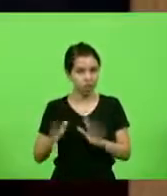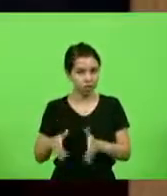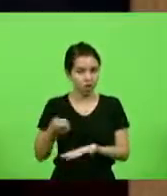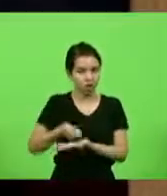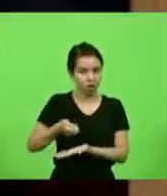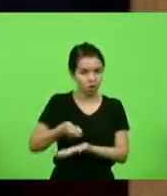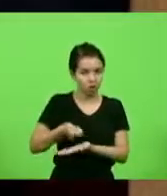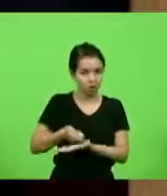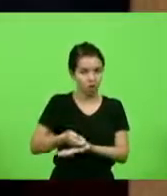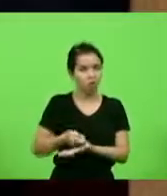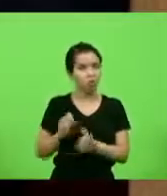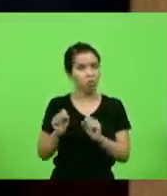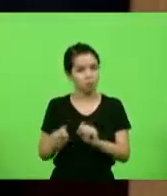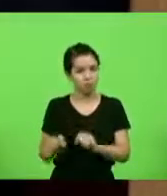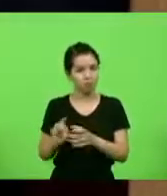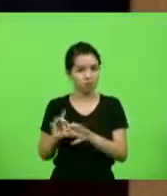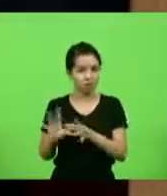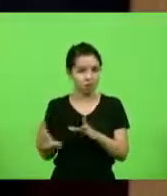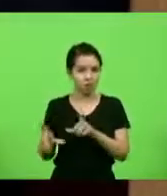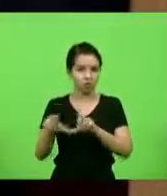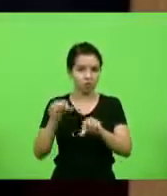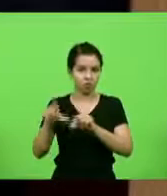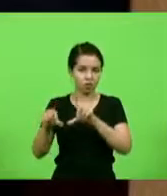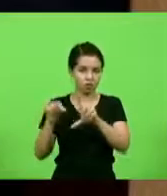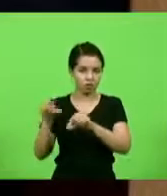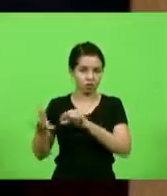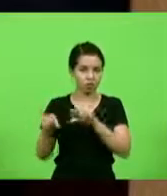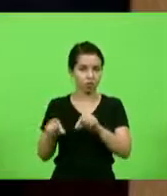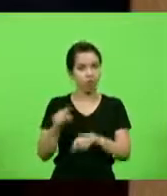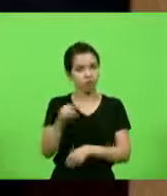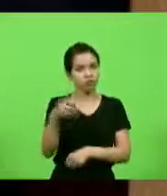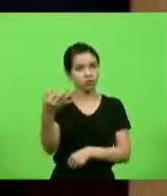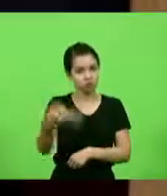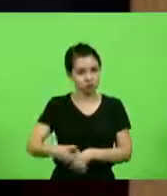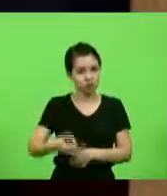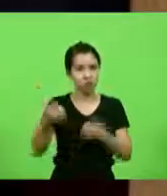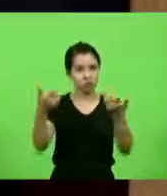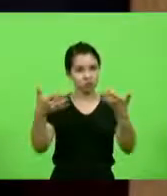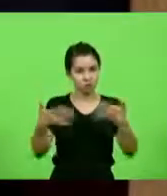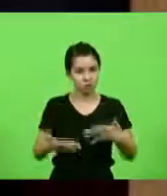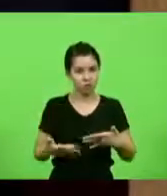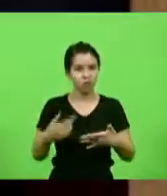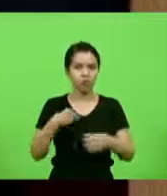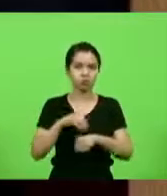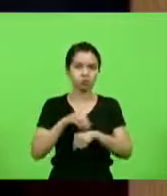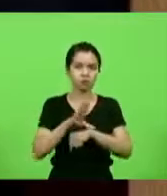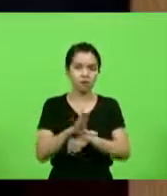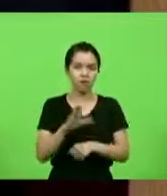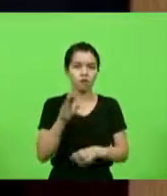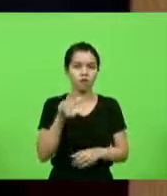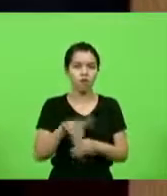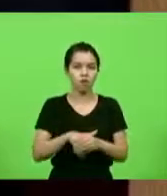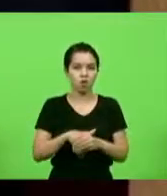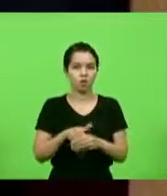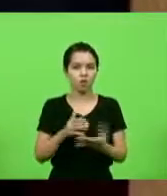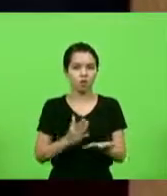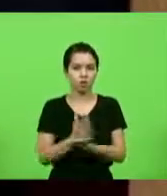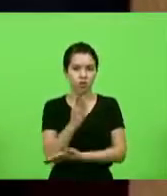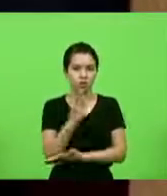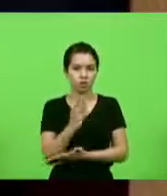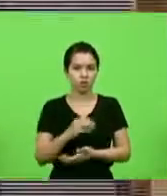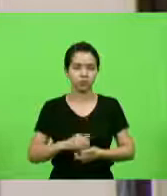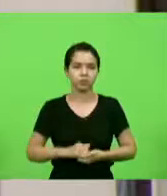nesse sentido que eu falo. Mas Vossa Excelência tem razão em muito do que disse. O nosso encaminhamento de voto, senhor presidente, é pela aprovação da